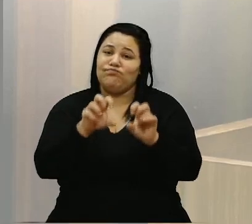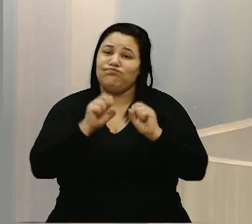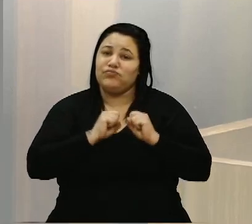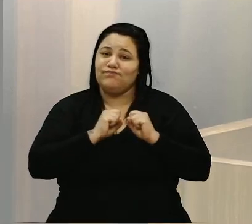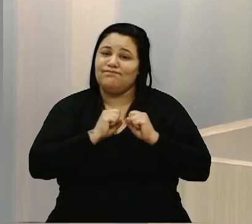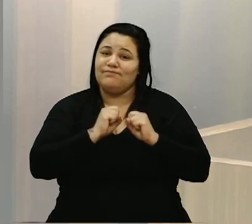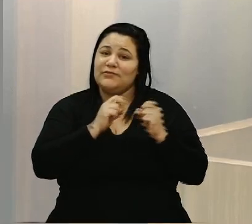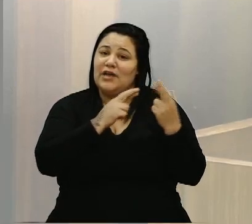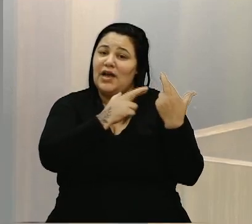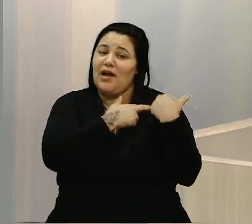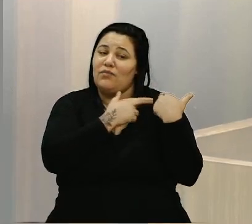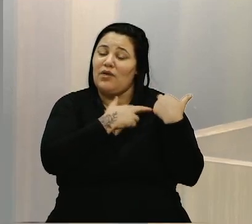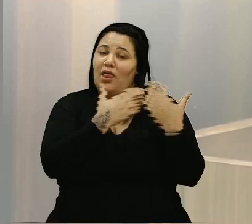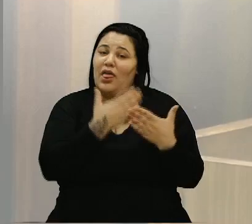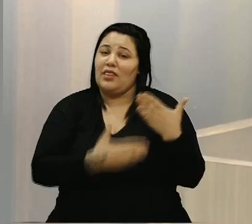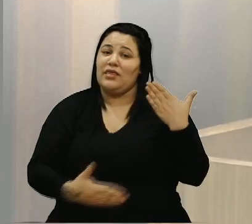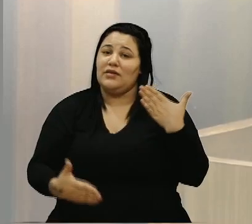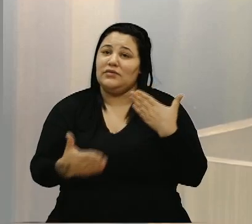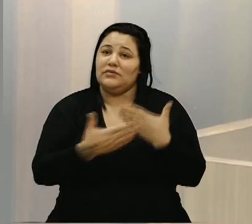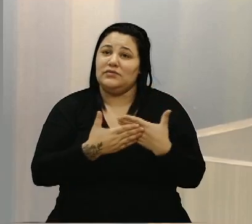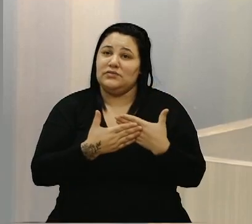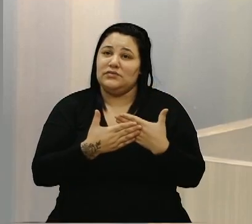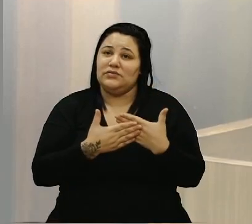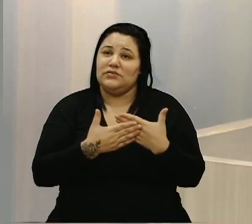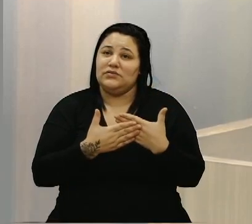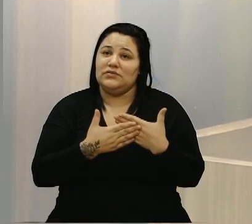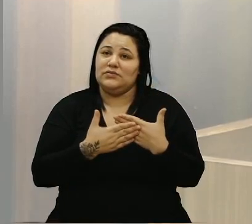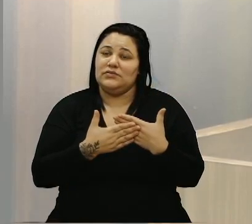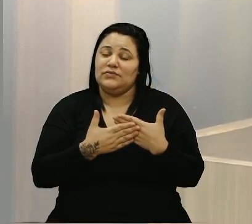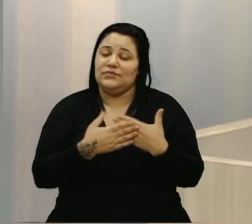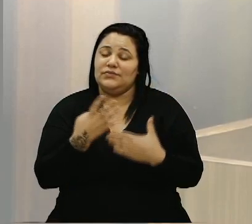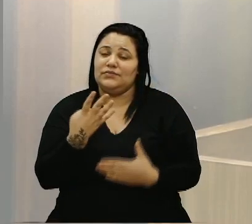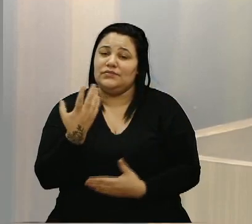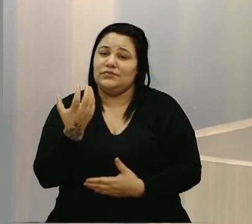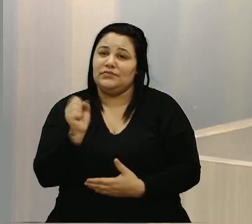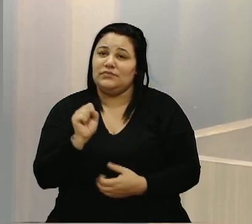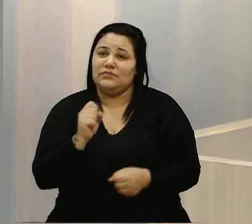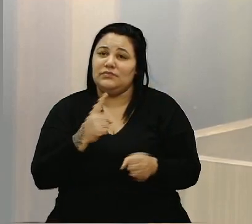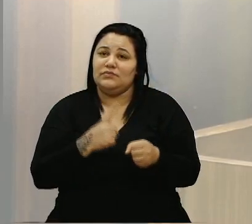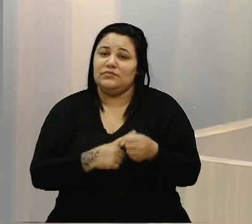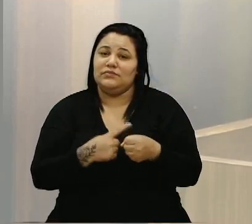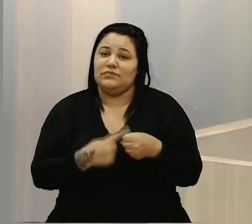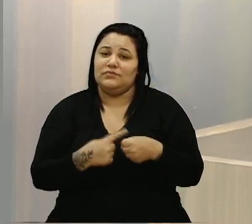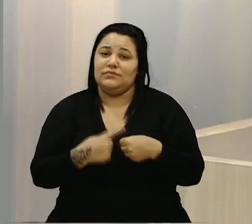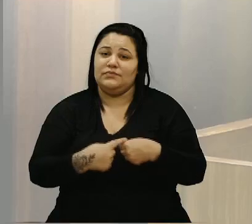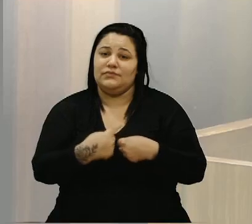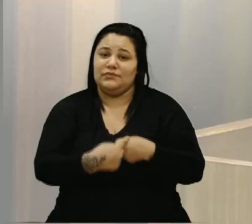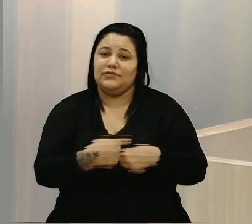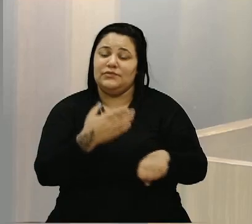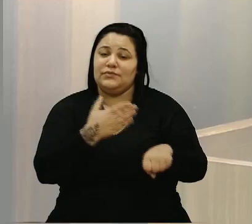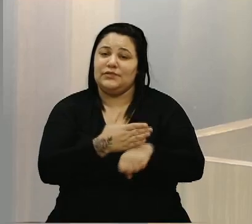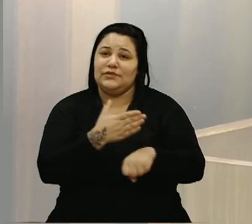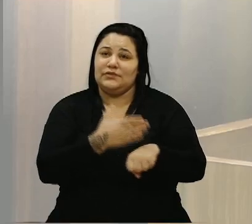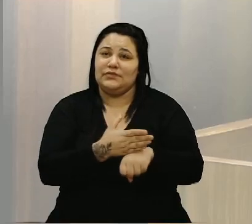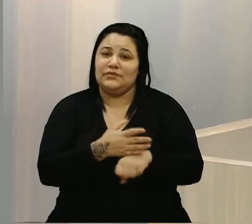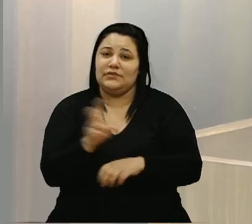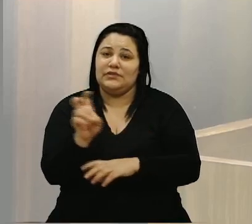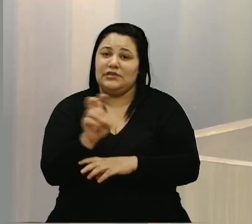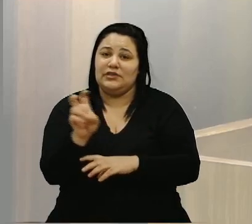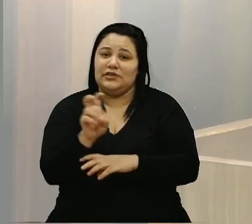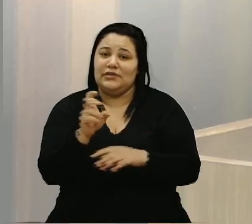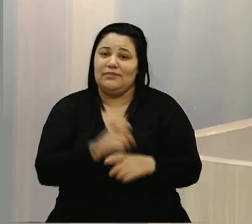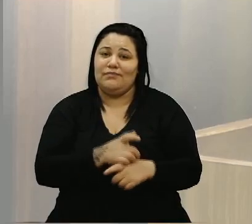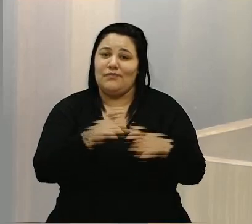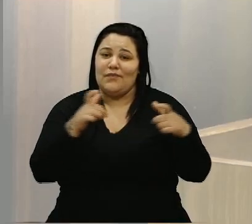de atendimento a todos os 48 municípios que fazem parte da quinta